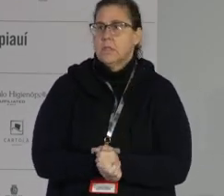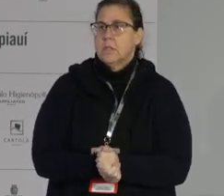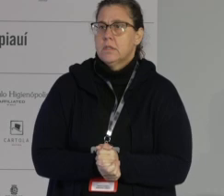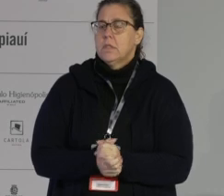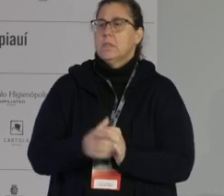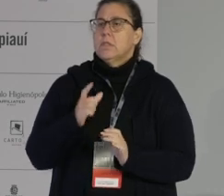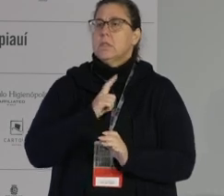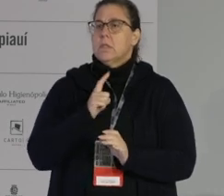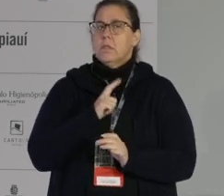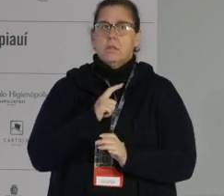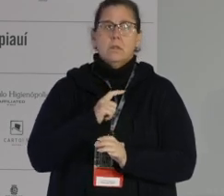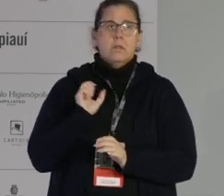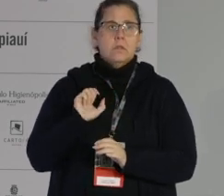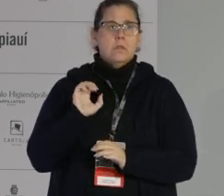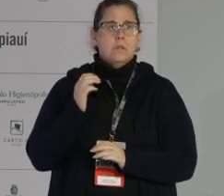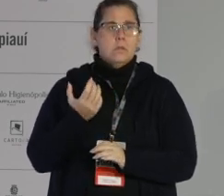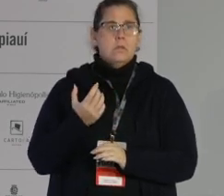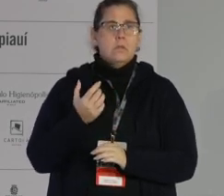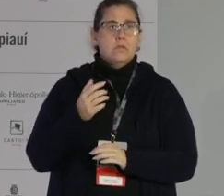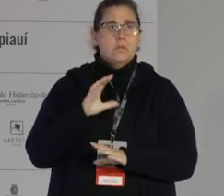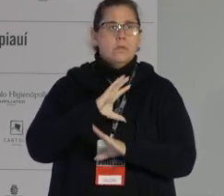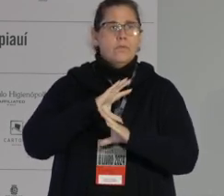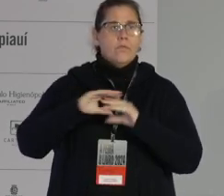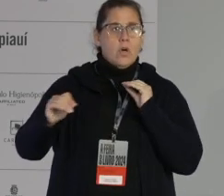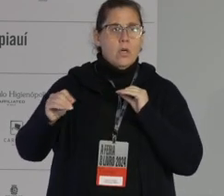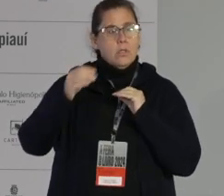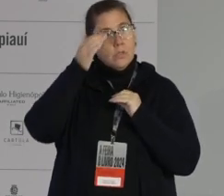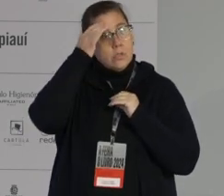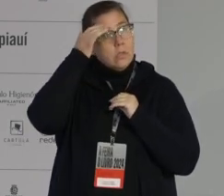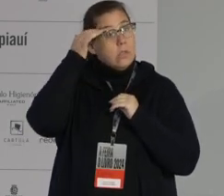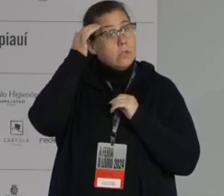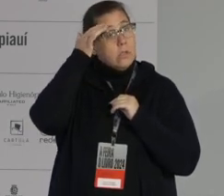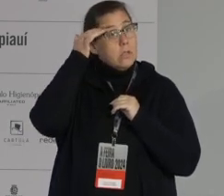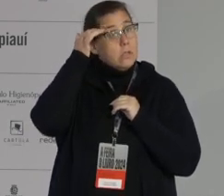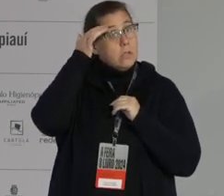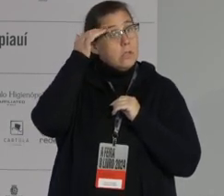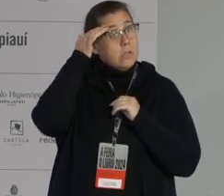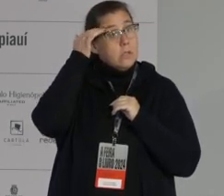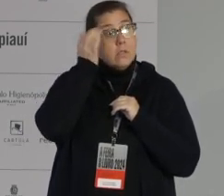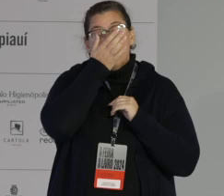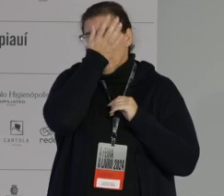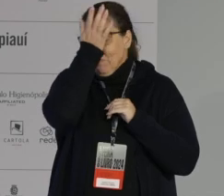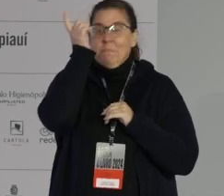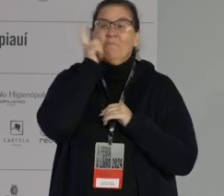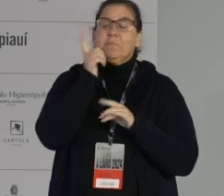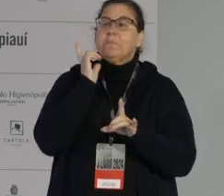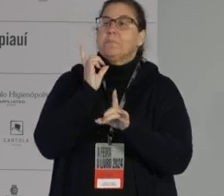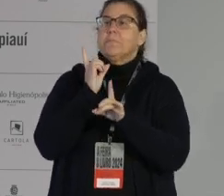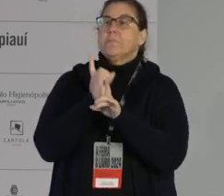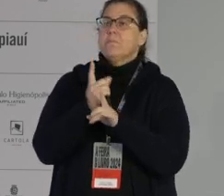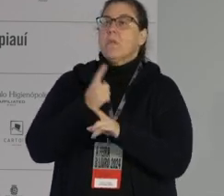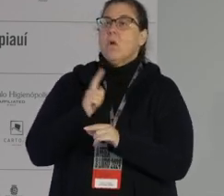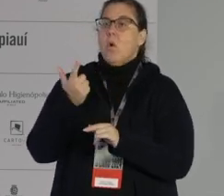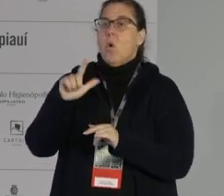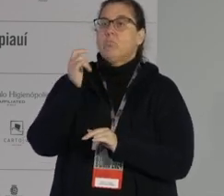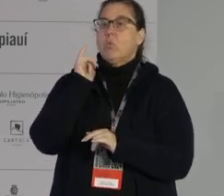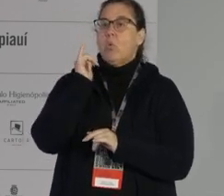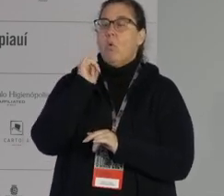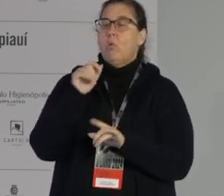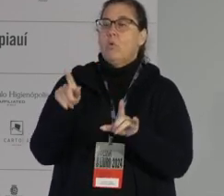acaba e você não sabe o que aconteceu. O garoto foge, não é? Pelo que eu me lembro. E daí ela não consegue mais achar ele. Tem outro conto também